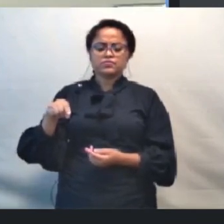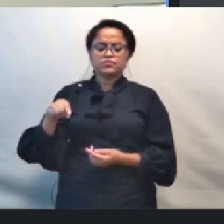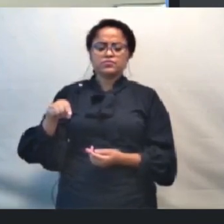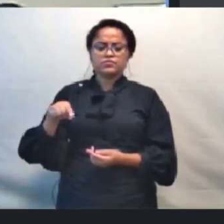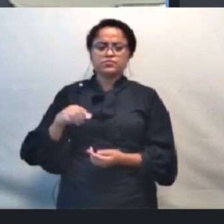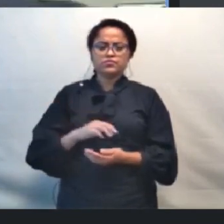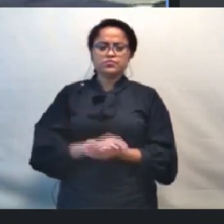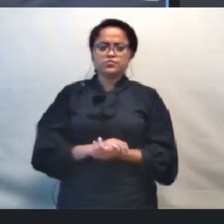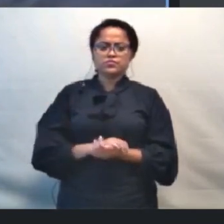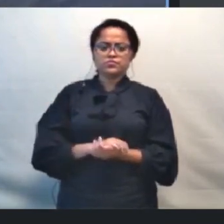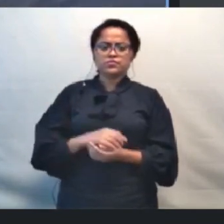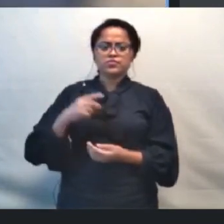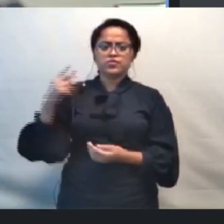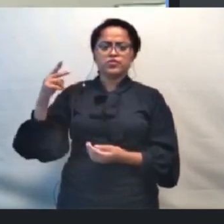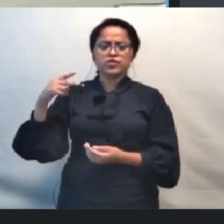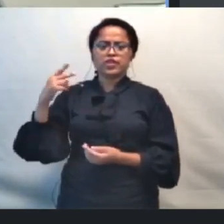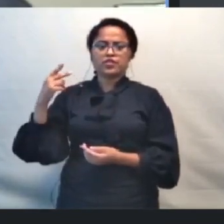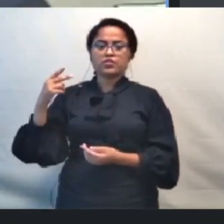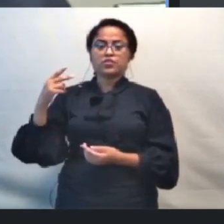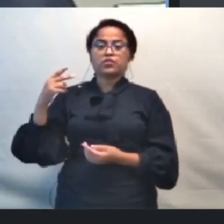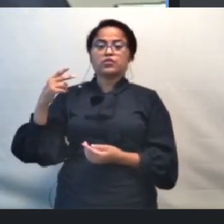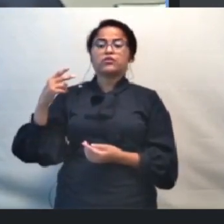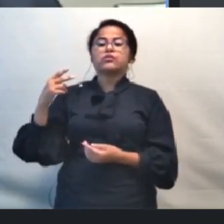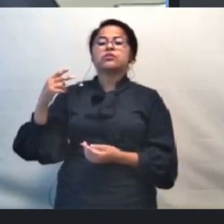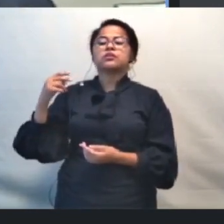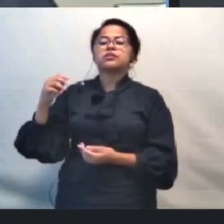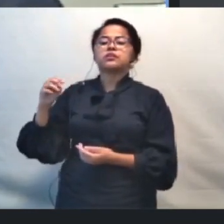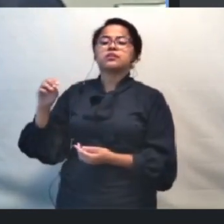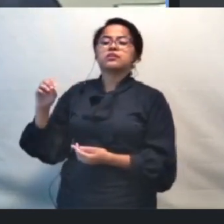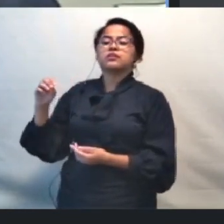tarde, vereadora Luíde, demais vereadores, secretários,